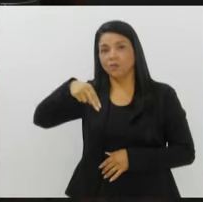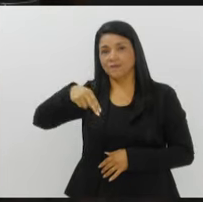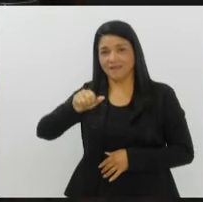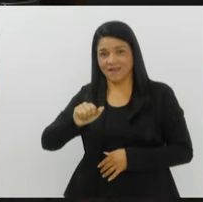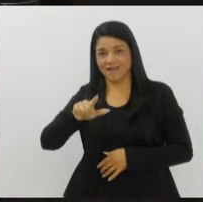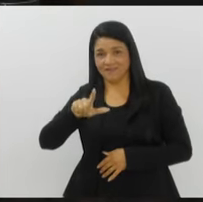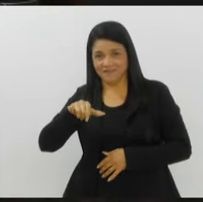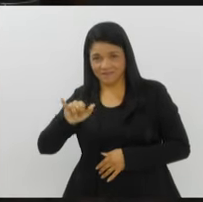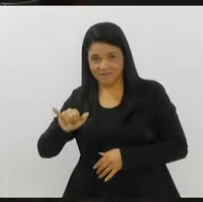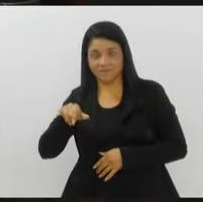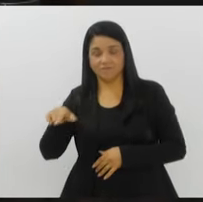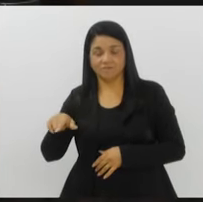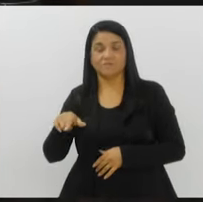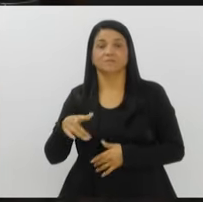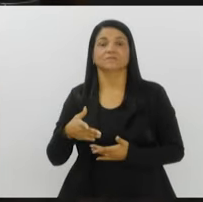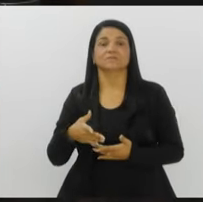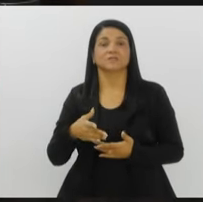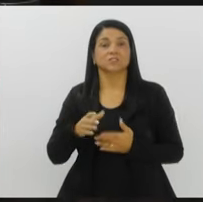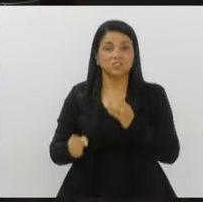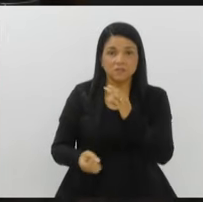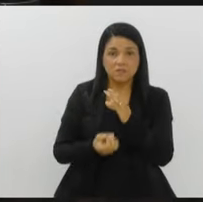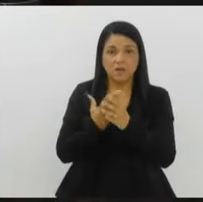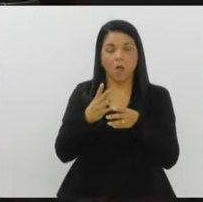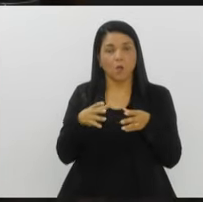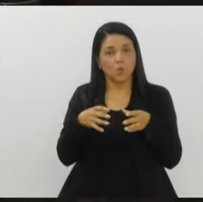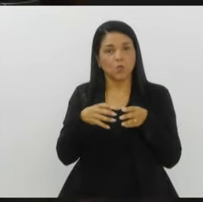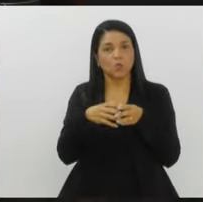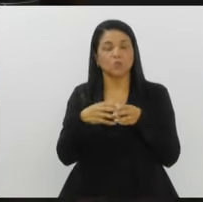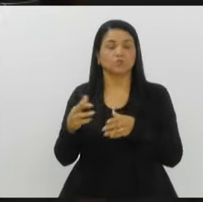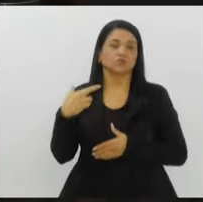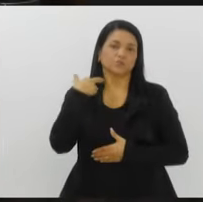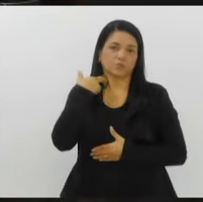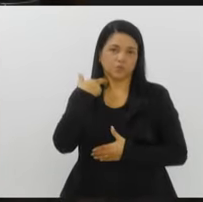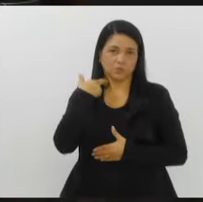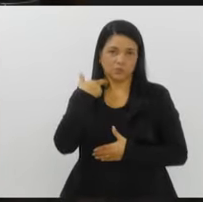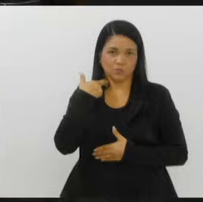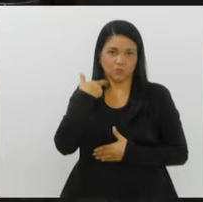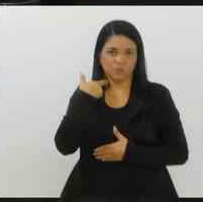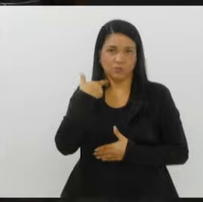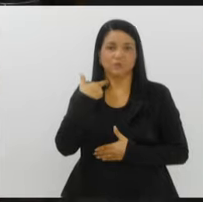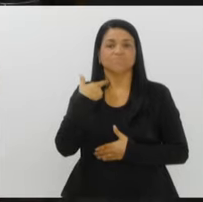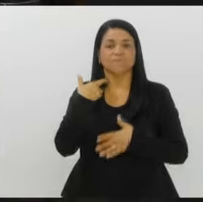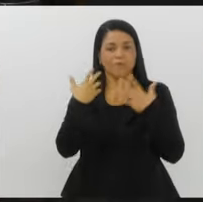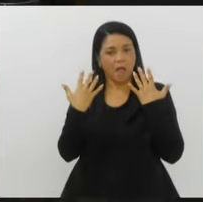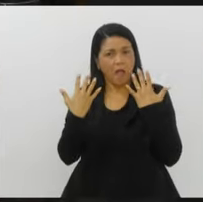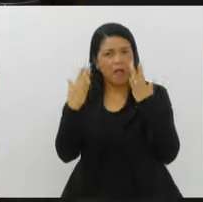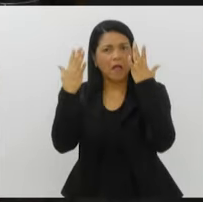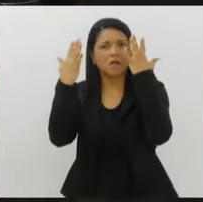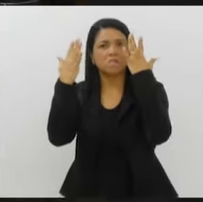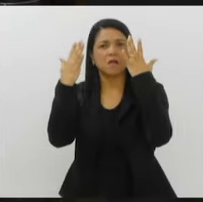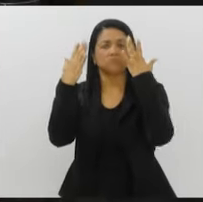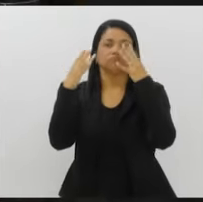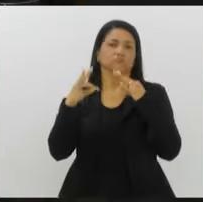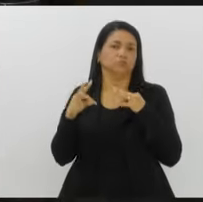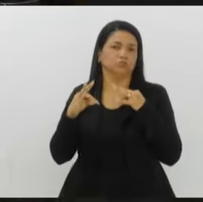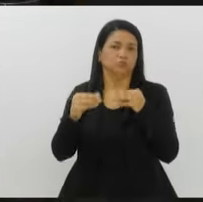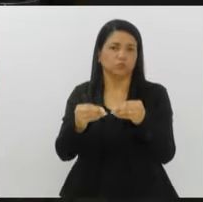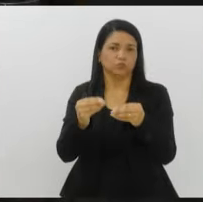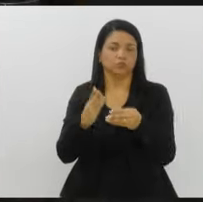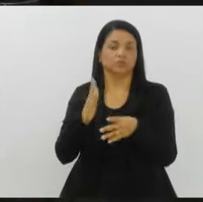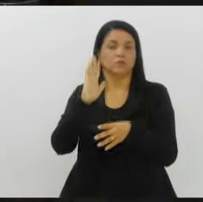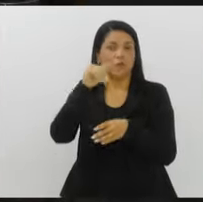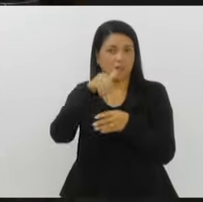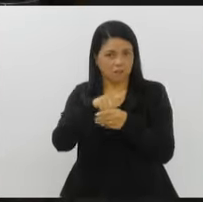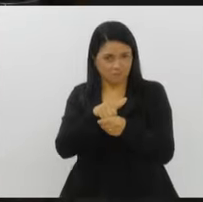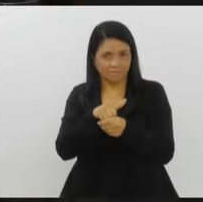proposta, a nossa querida Unali, de criar o colegiado de procuradores e foi aclamado por unanimidade, eleito,